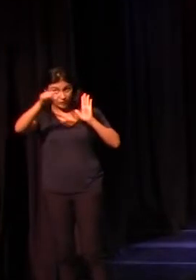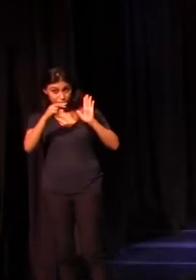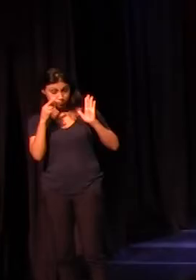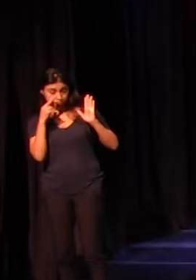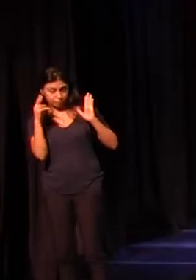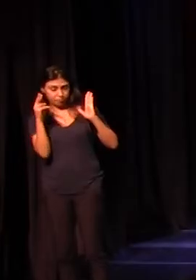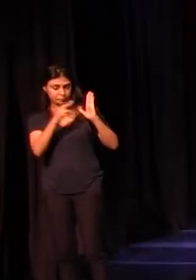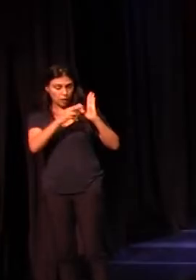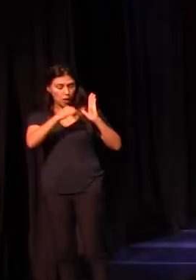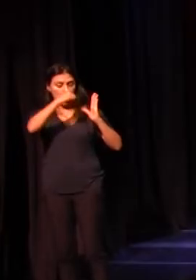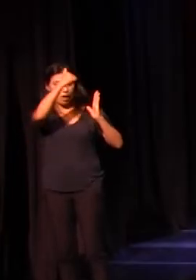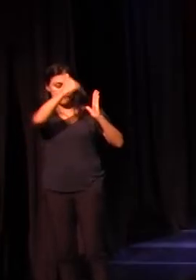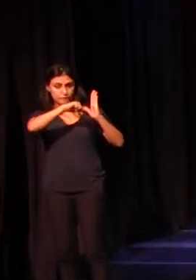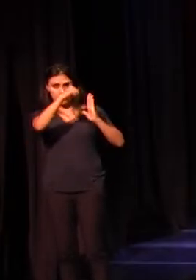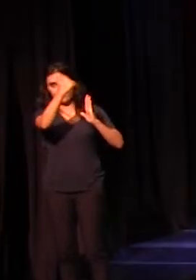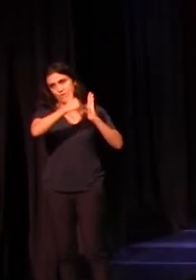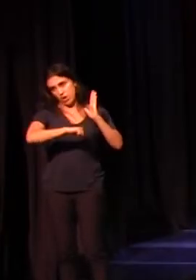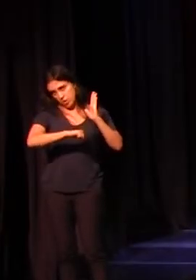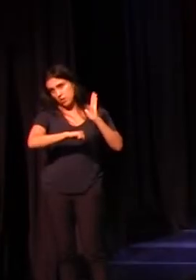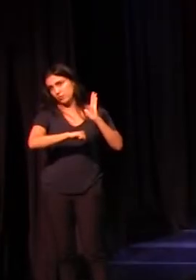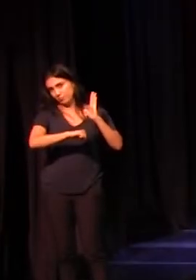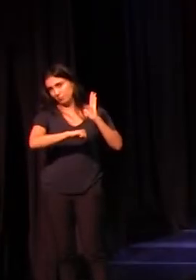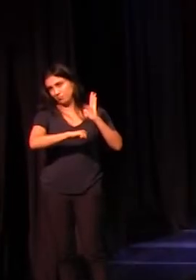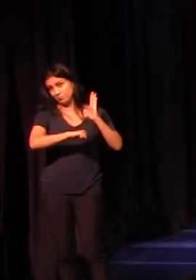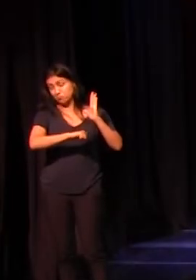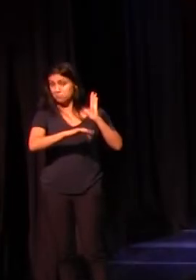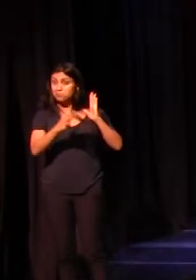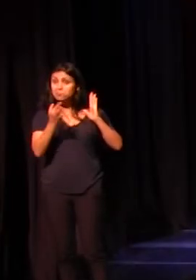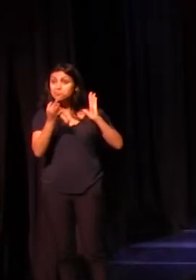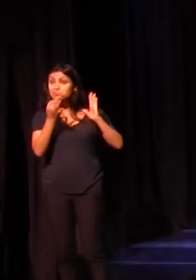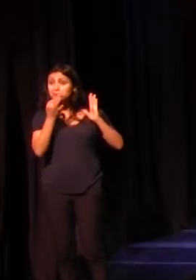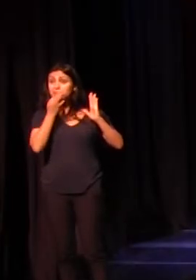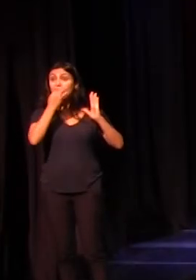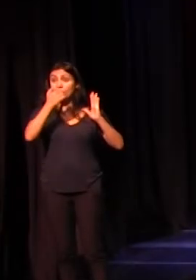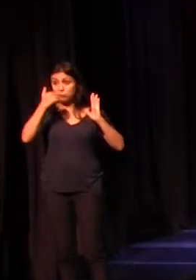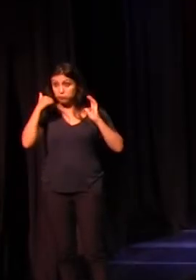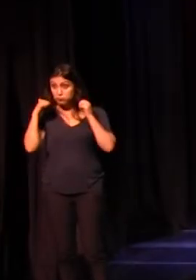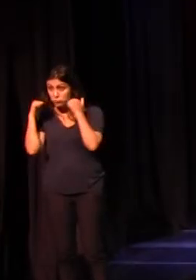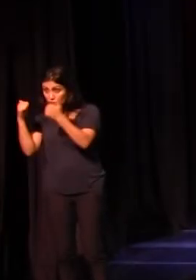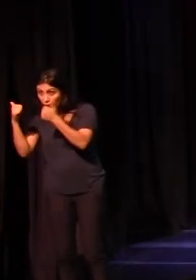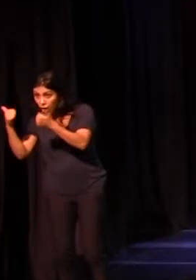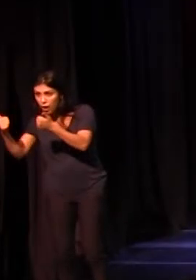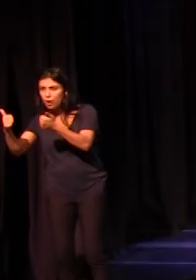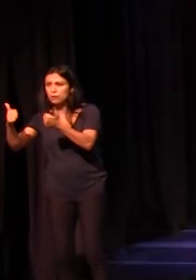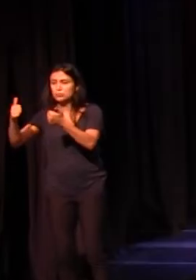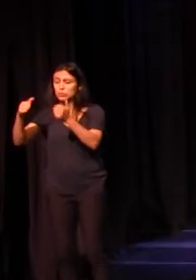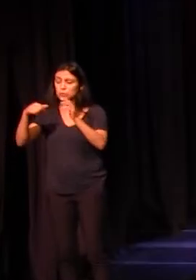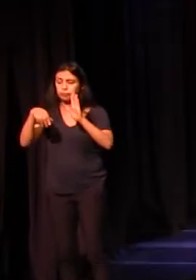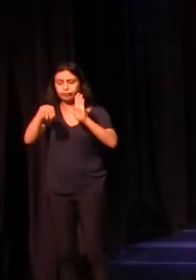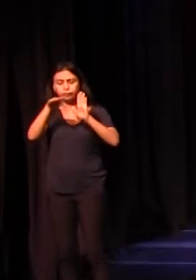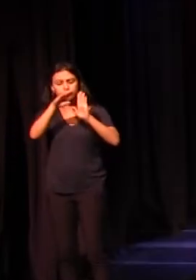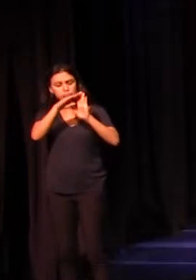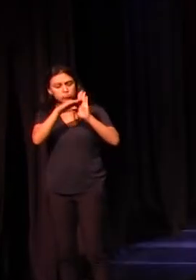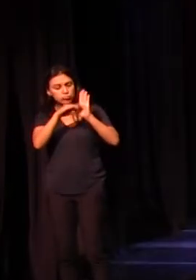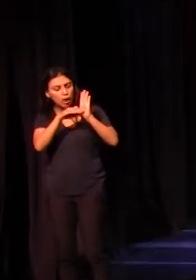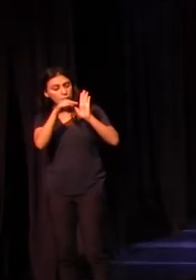para esse currículo, possa avaliar e que vocês possam nos dizer o que está dando certo e o que não está dando certo com esse